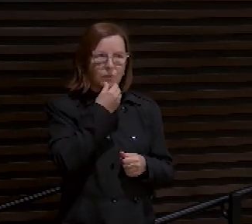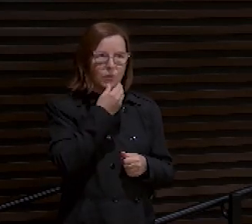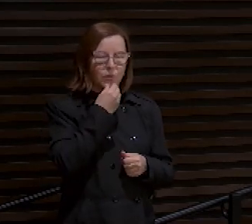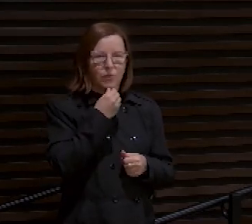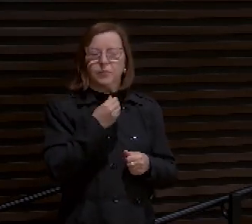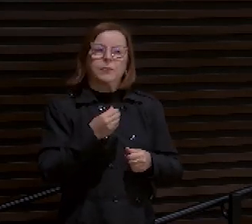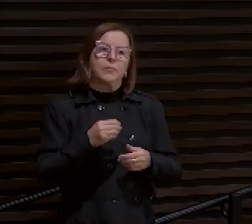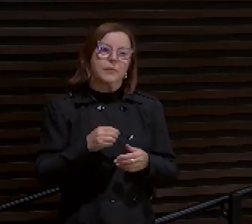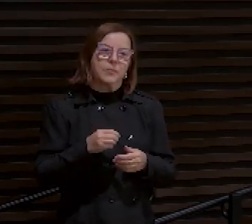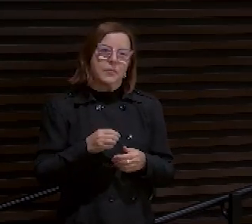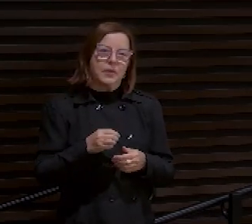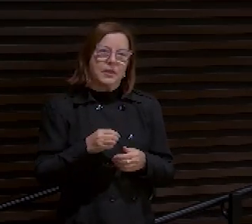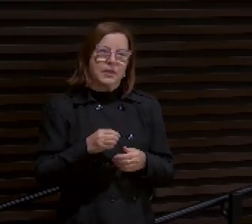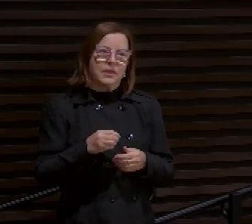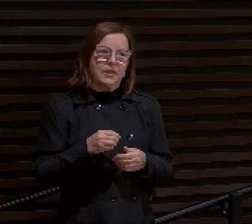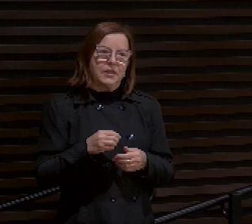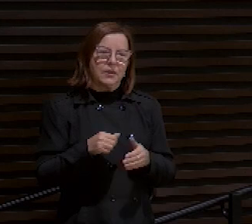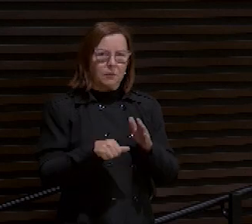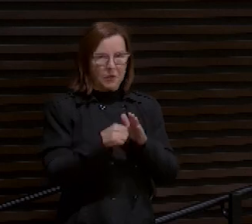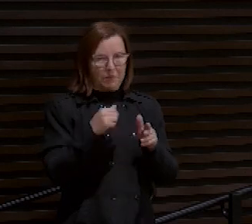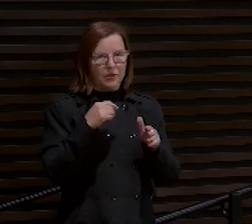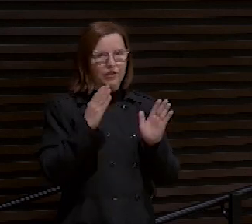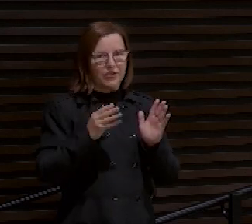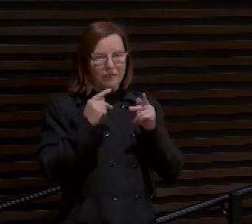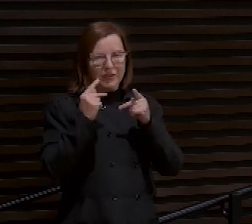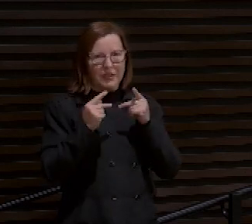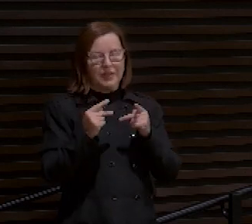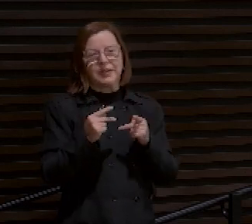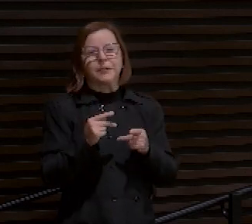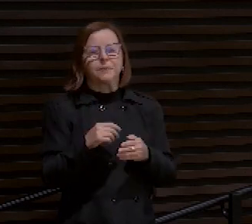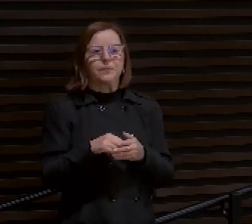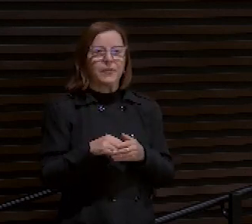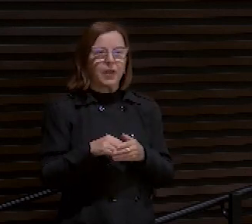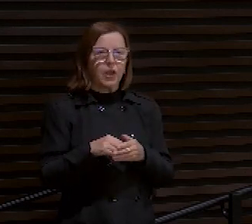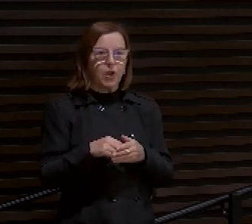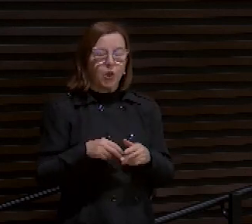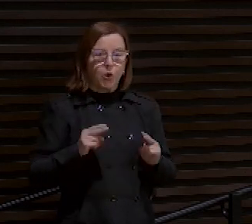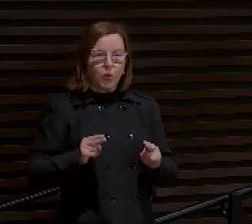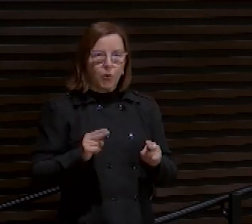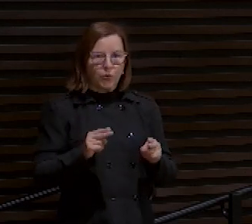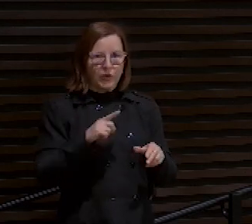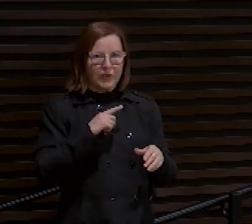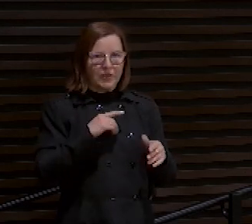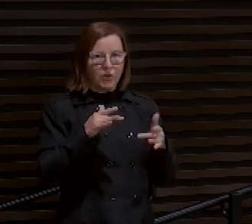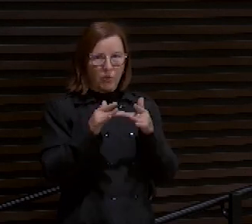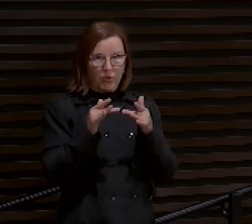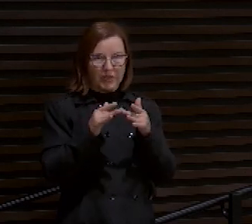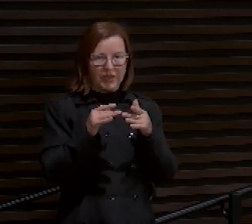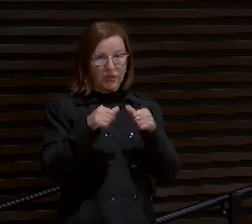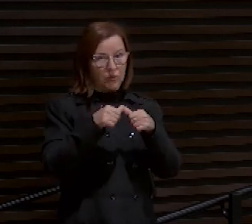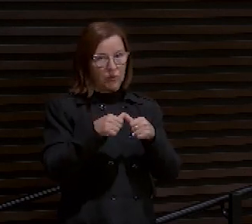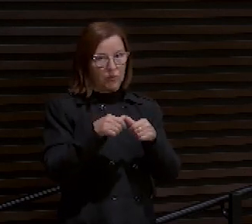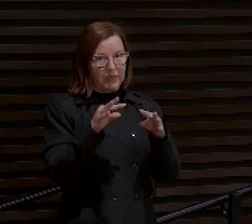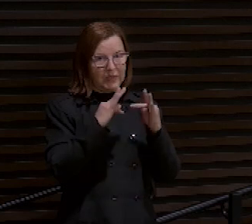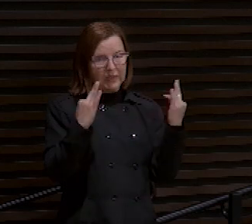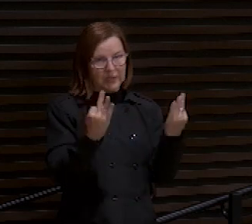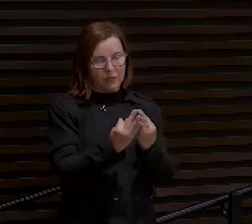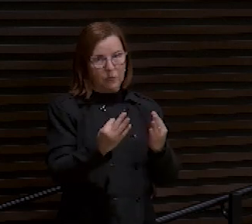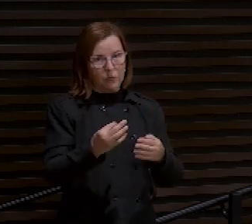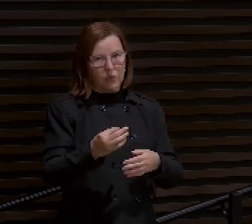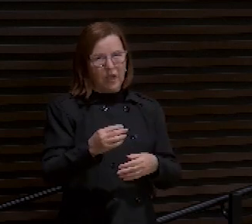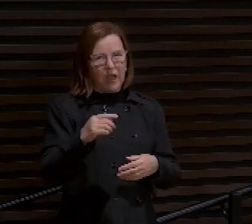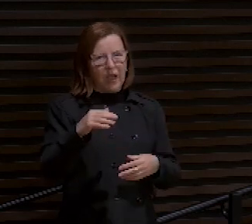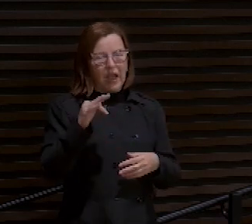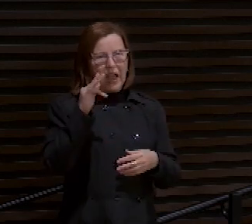ela, começaram um movimento de continuar tentando contato com essa tribo, até que um dia conseguiram descer na tribo.